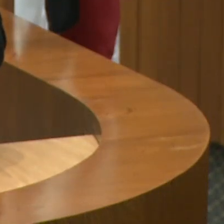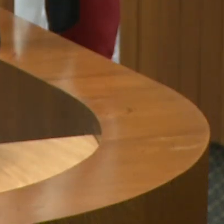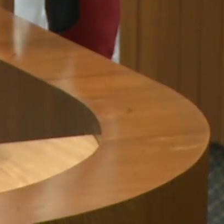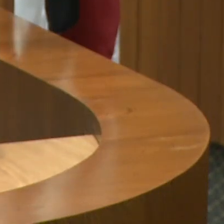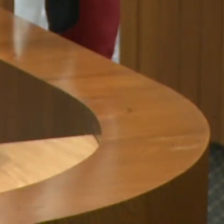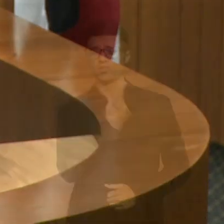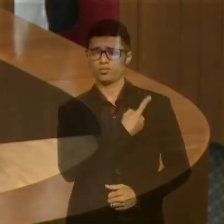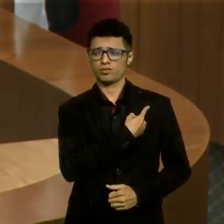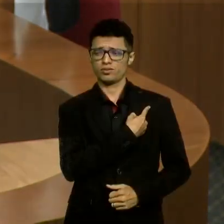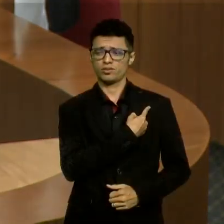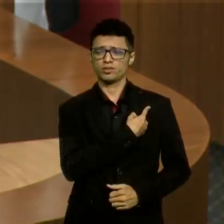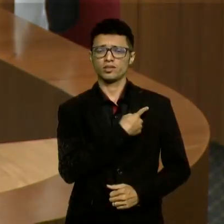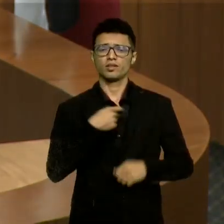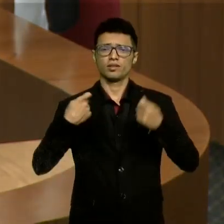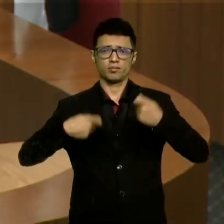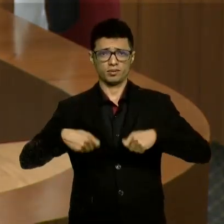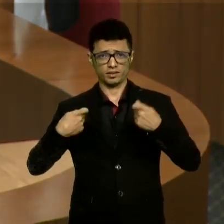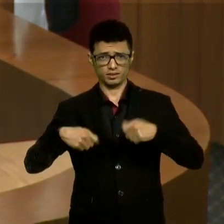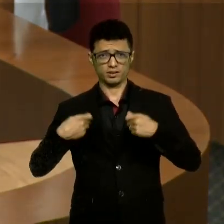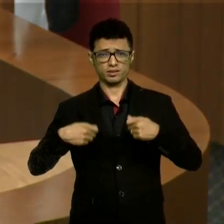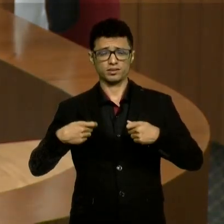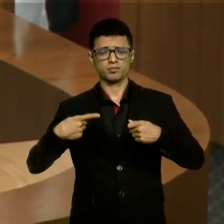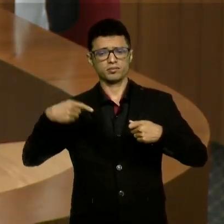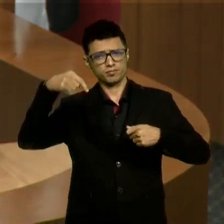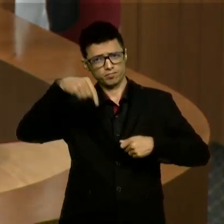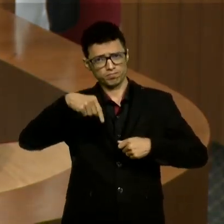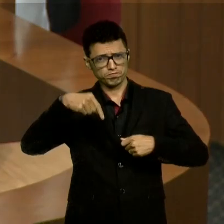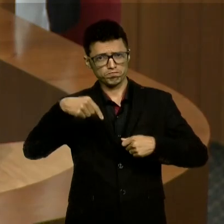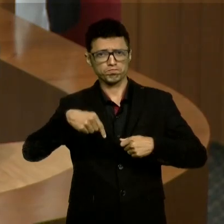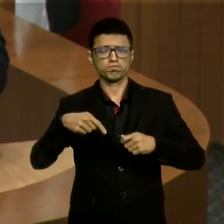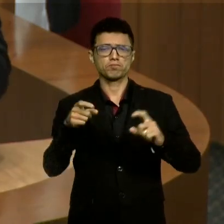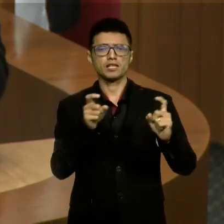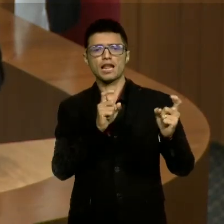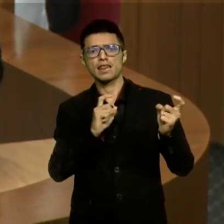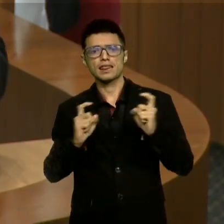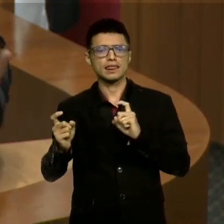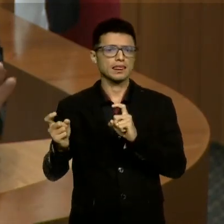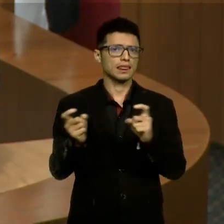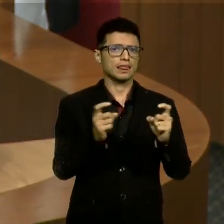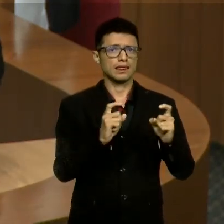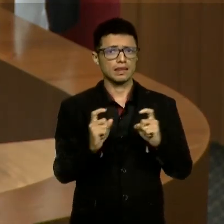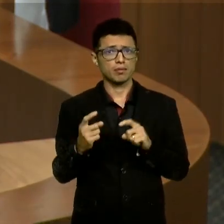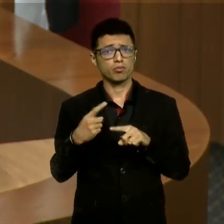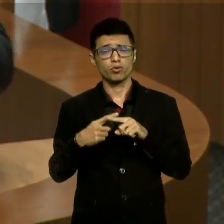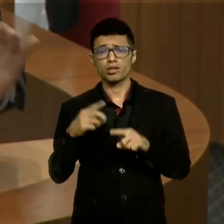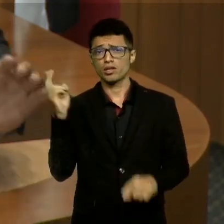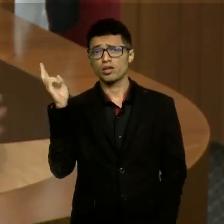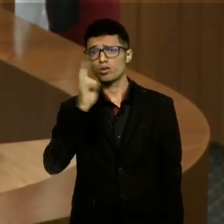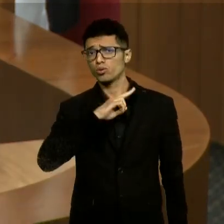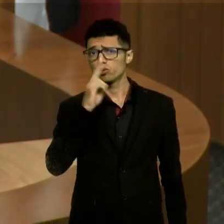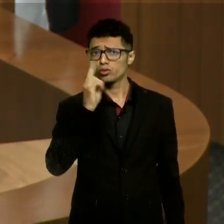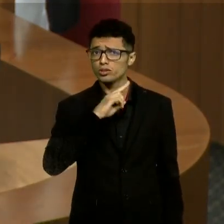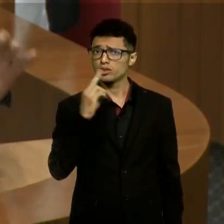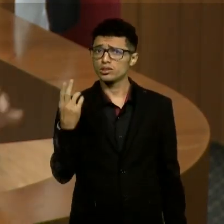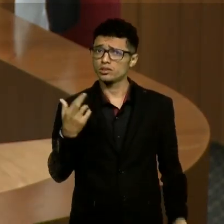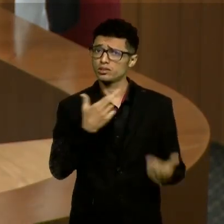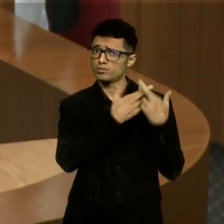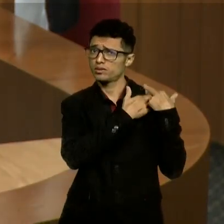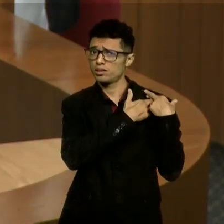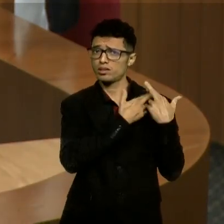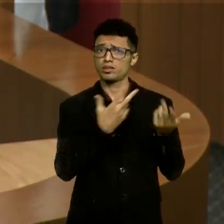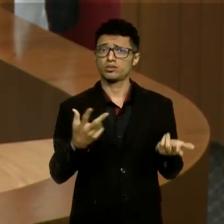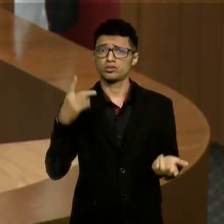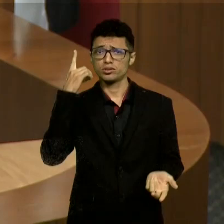tomar providências urgentes. Porque isso é uma responsabilidade, eu acho que dos deputados, dos prefeitos, dos